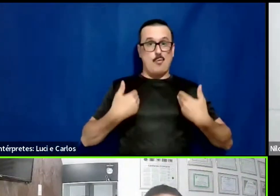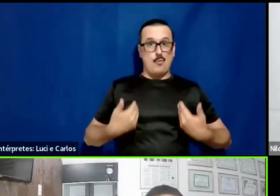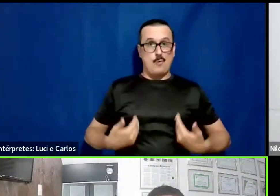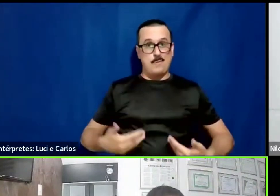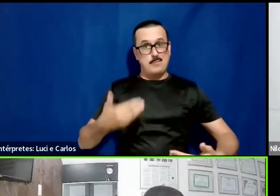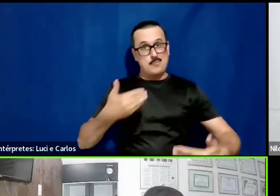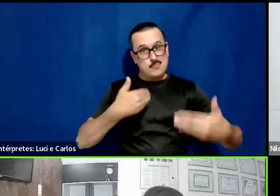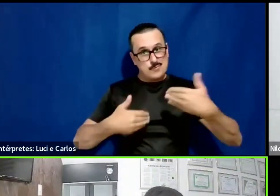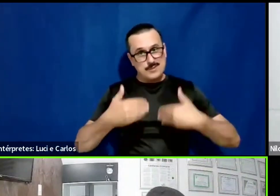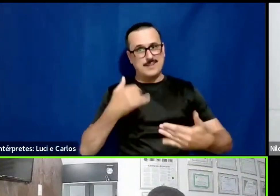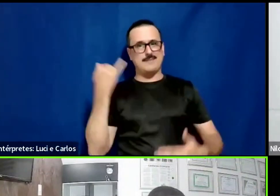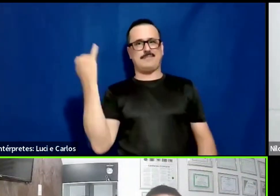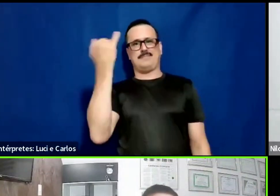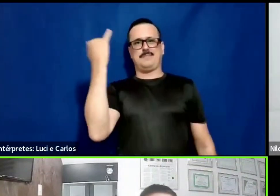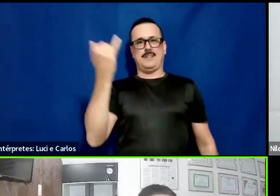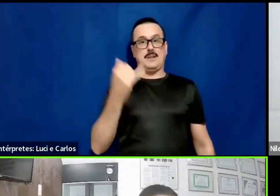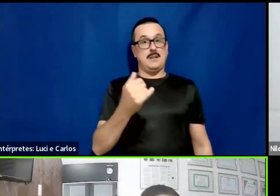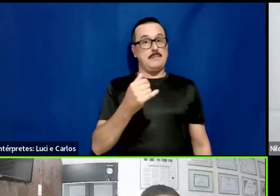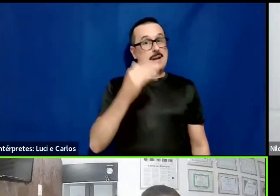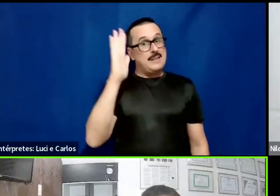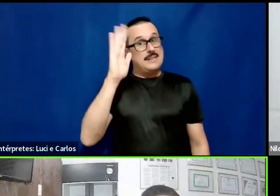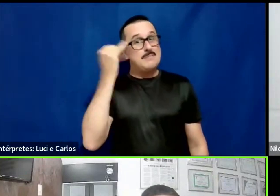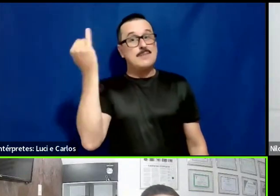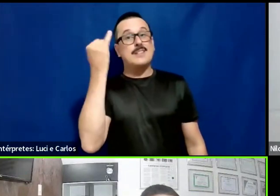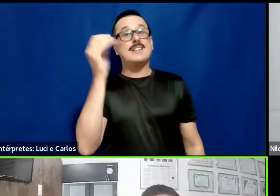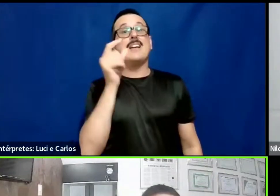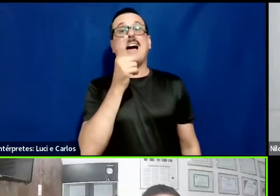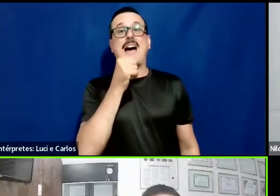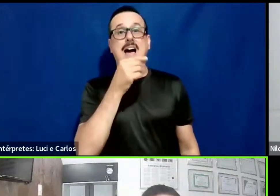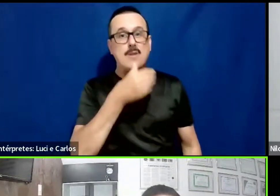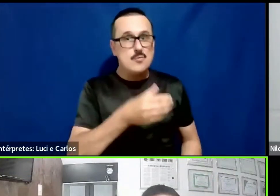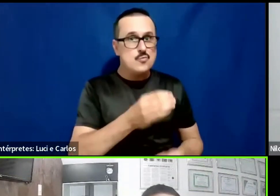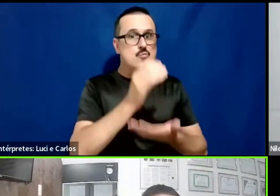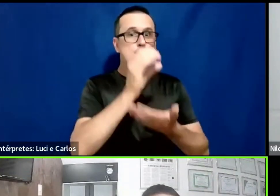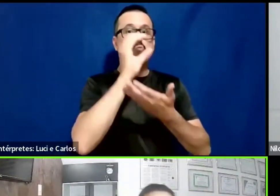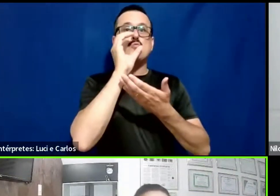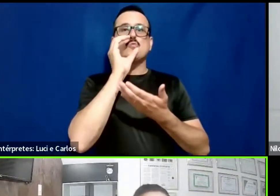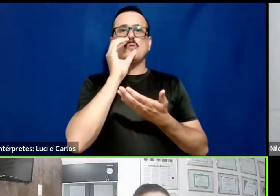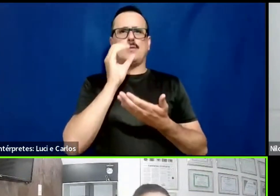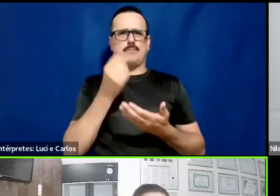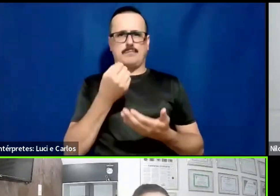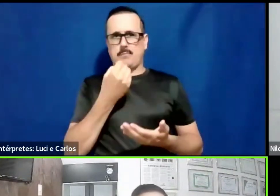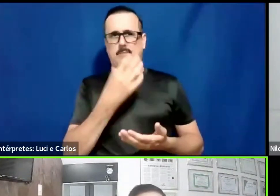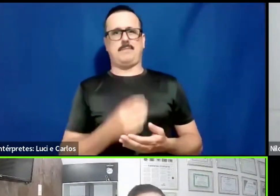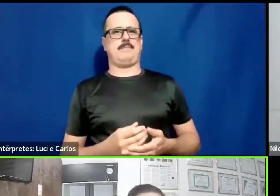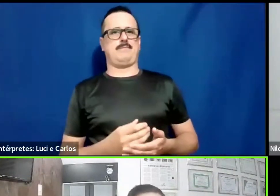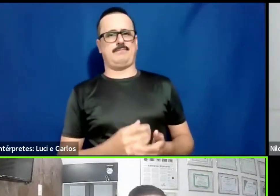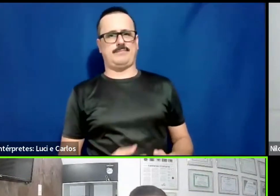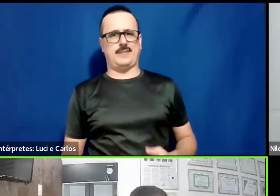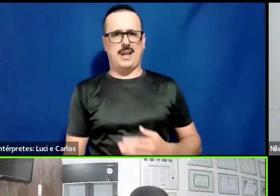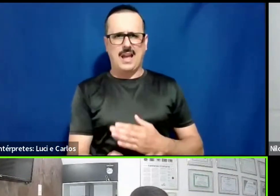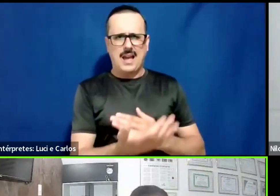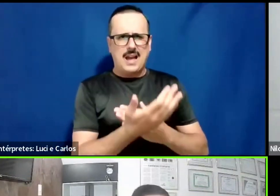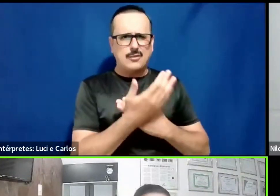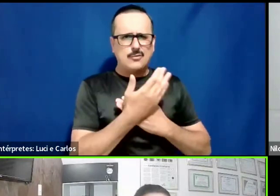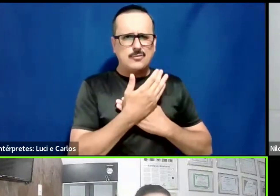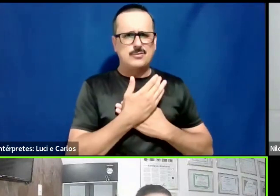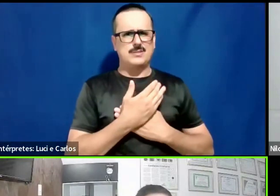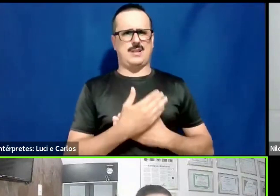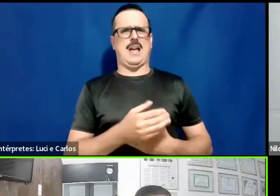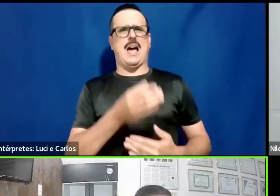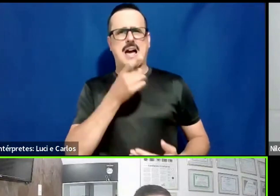e principalmente com a água. A água tratada magneticamente é uma água diferenciada, é uma água